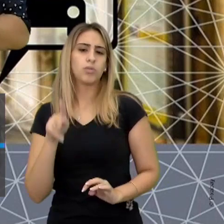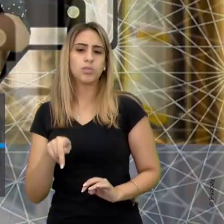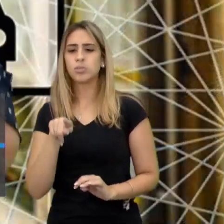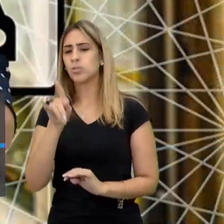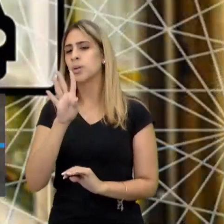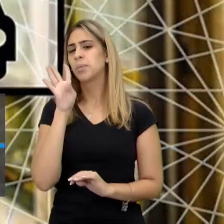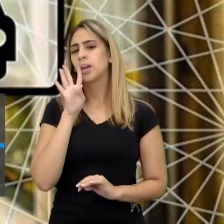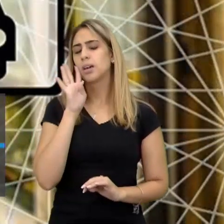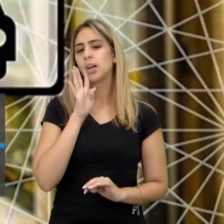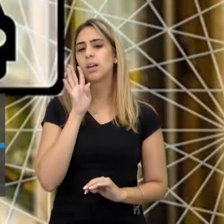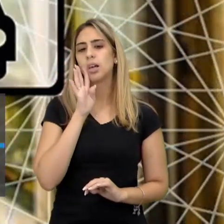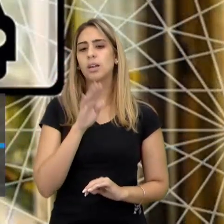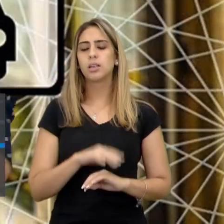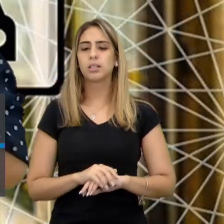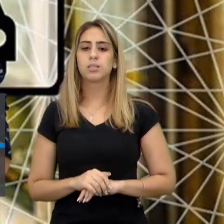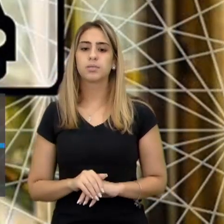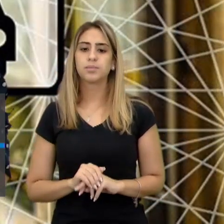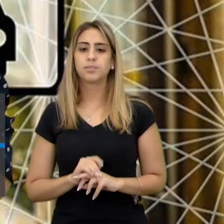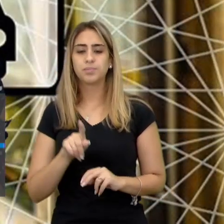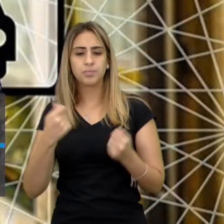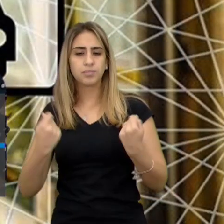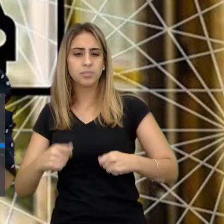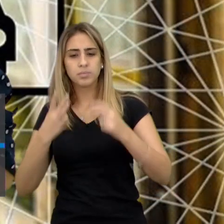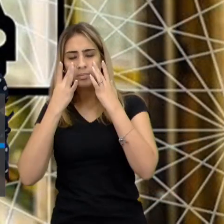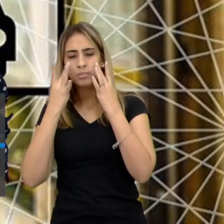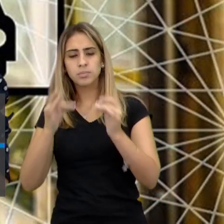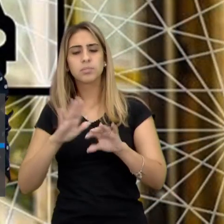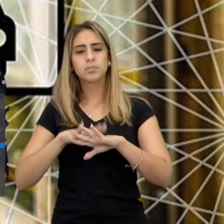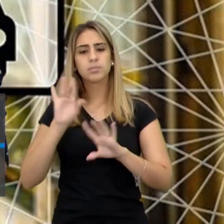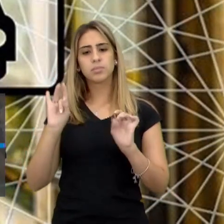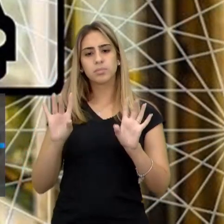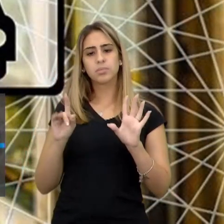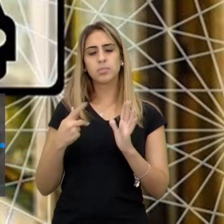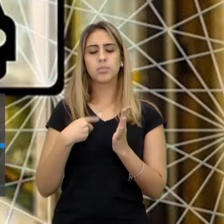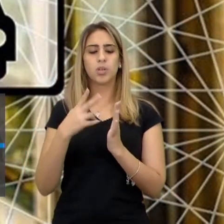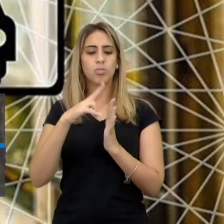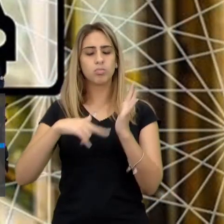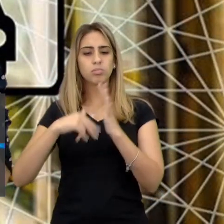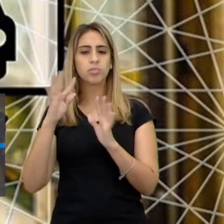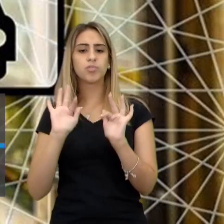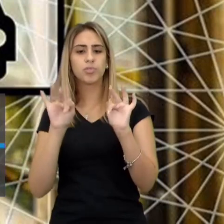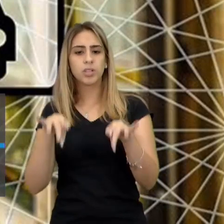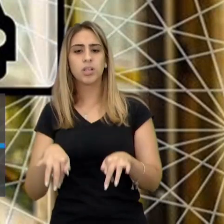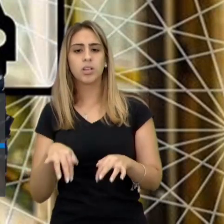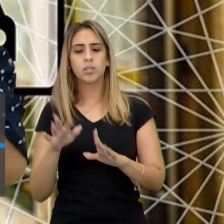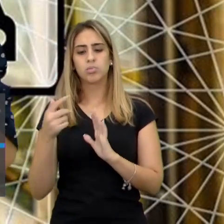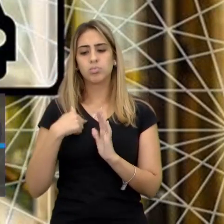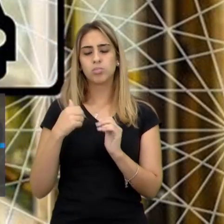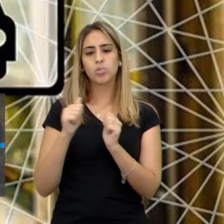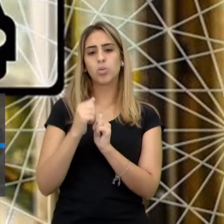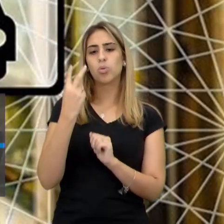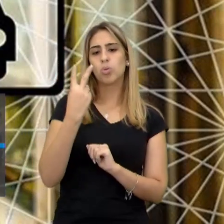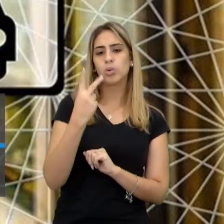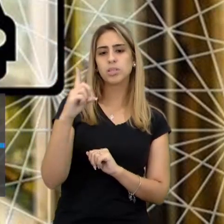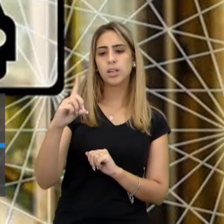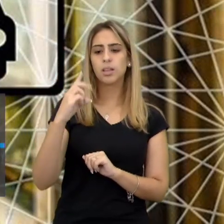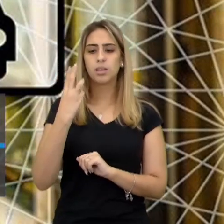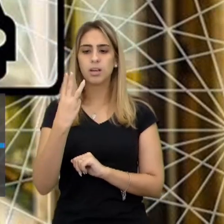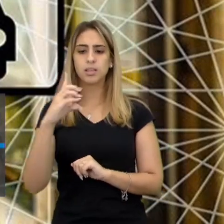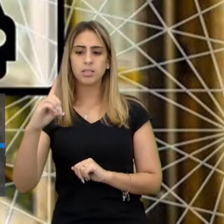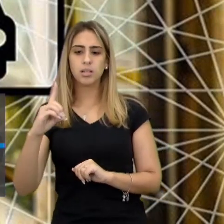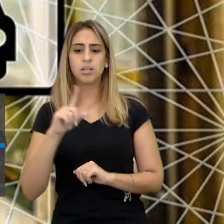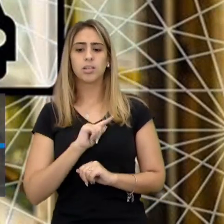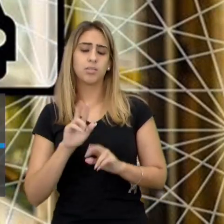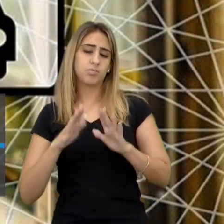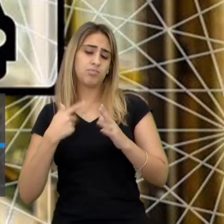é bacana, precisa de uma atenção mais especial com a arte final, com o sombreamento, com 2D, com 3D. Depende